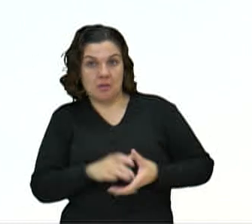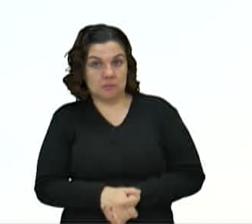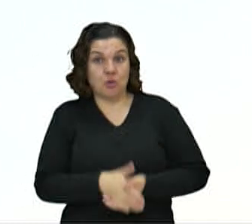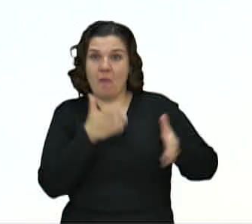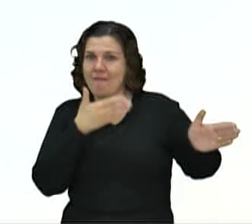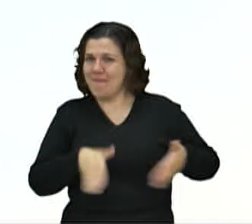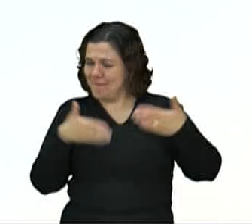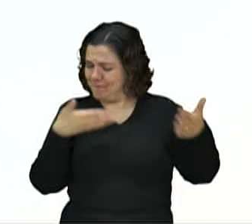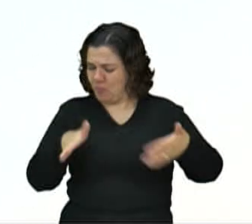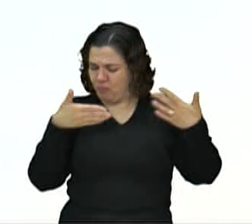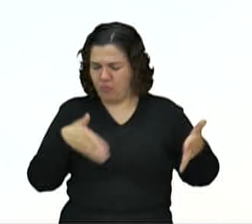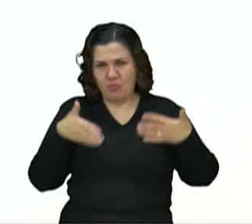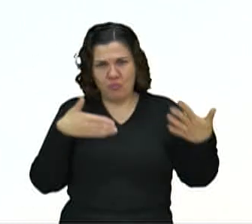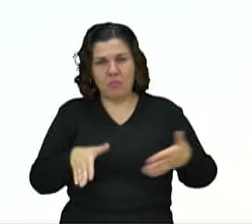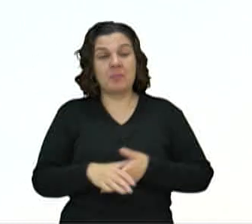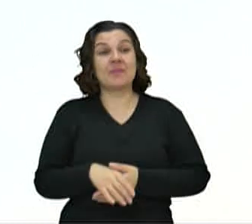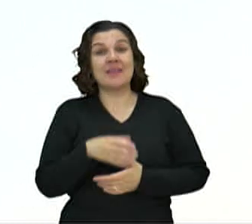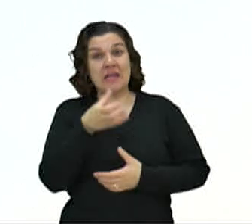60%.